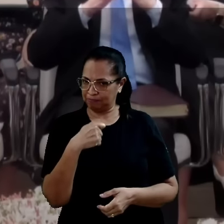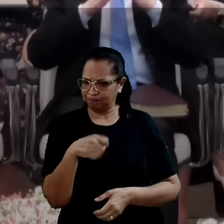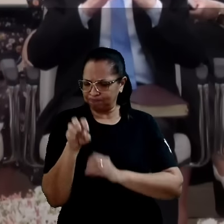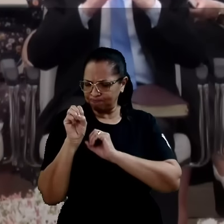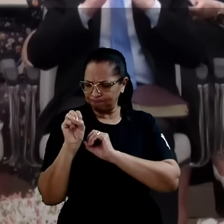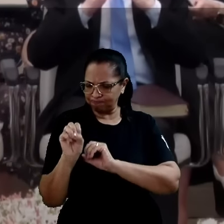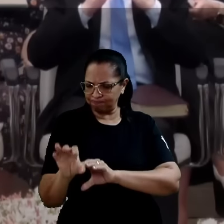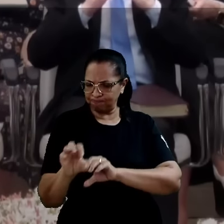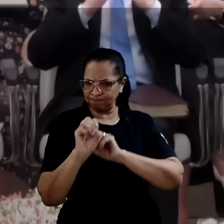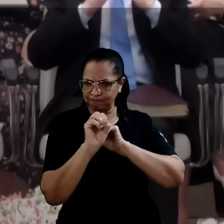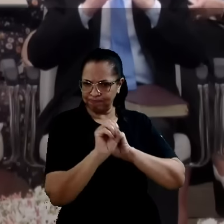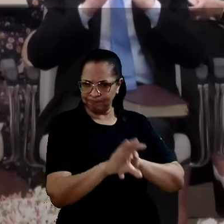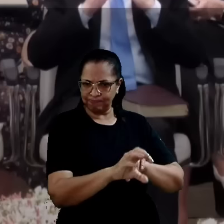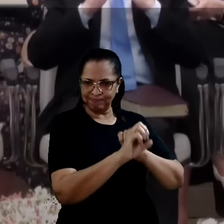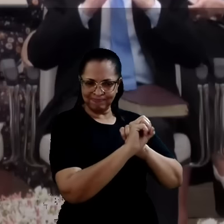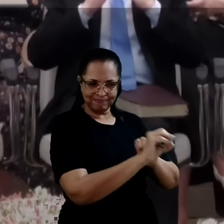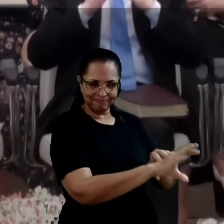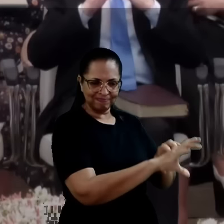de